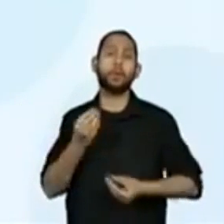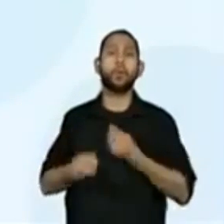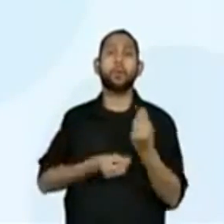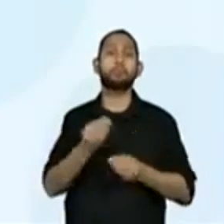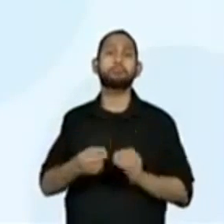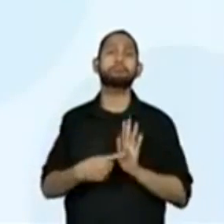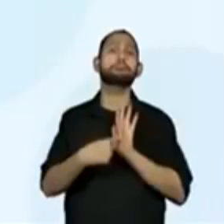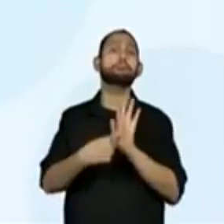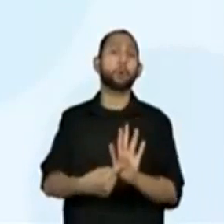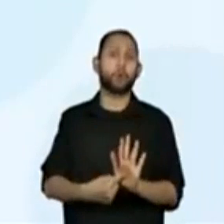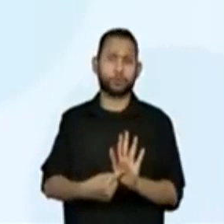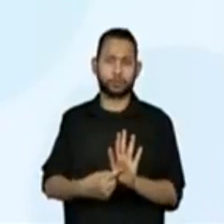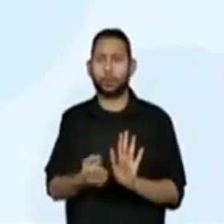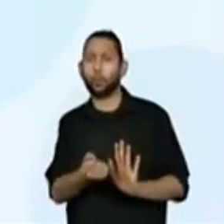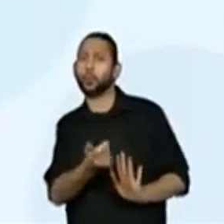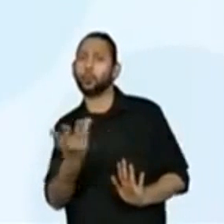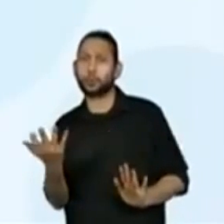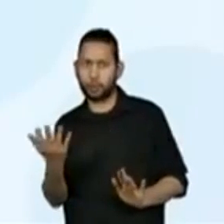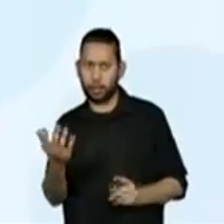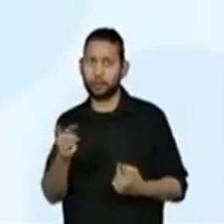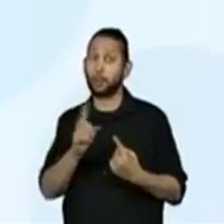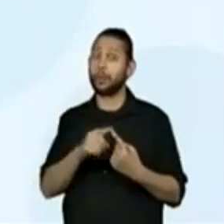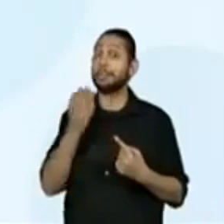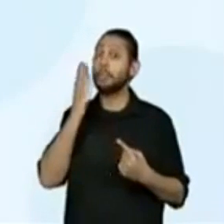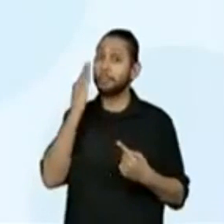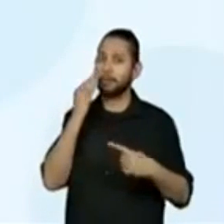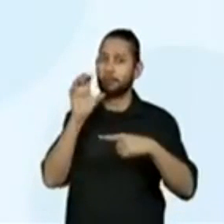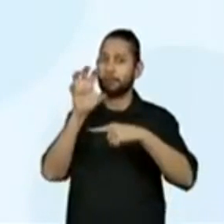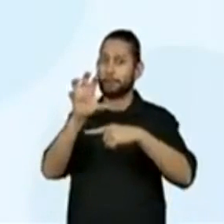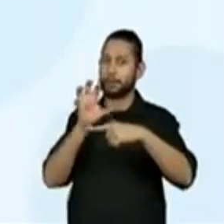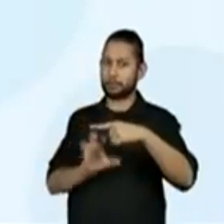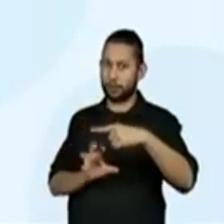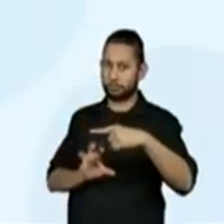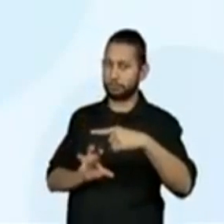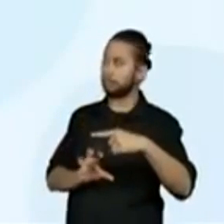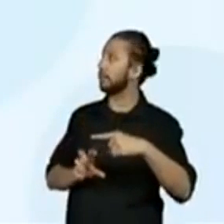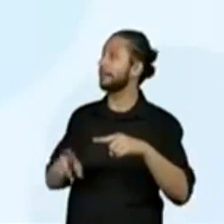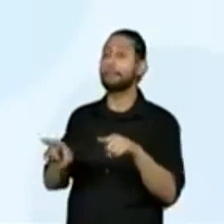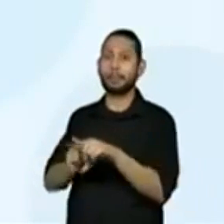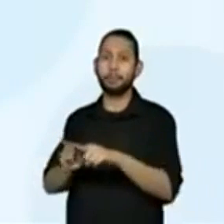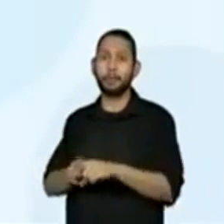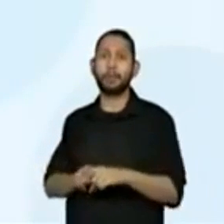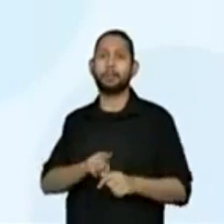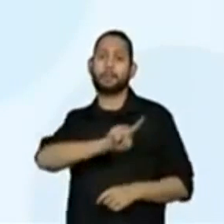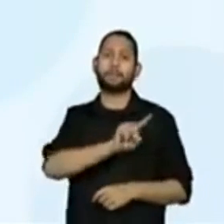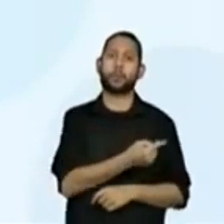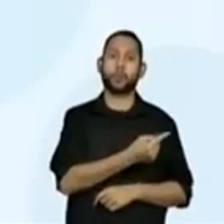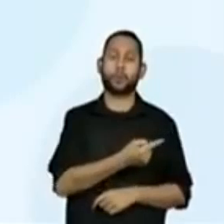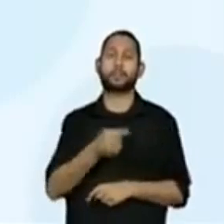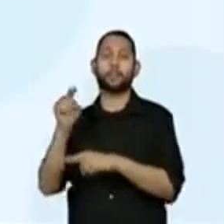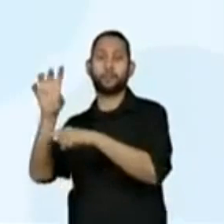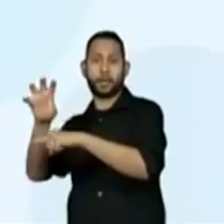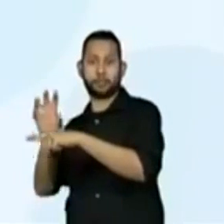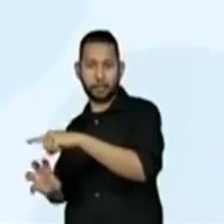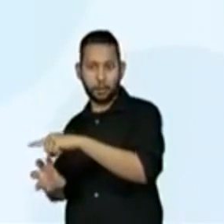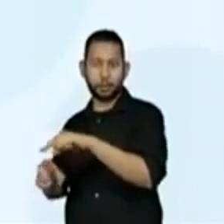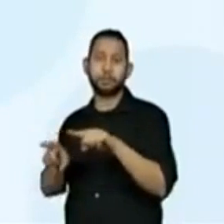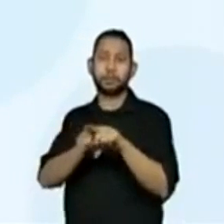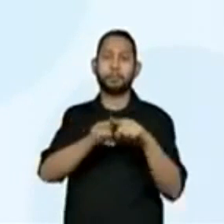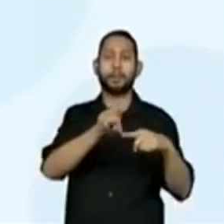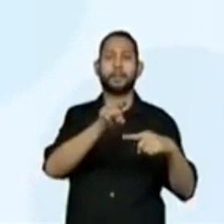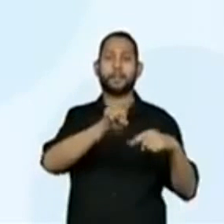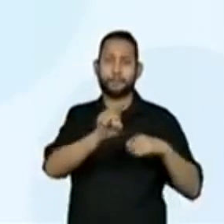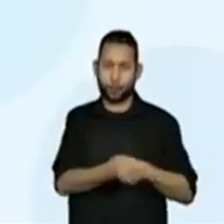representa cada quantia na forma fracionária e na forma decimal. Então, eu vou pegar aqui, ó,